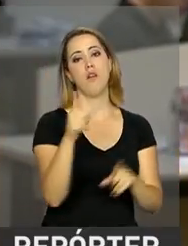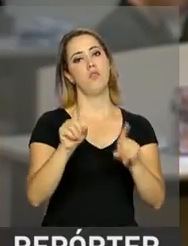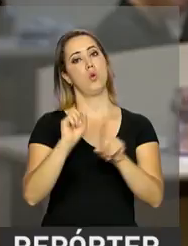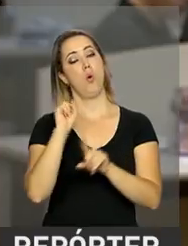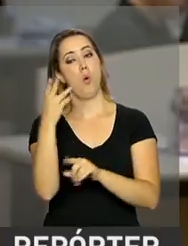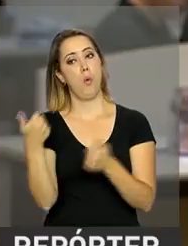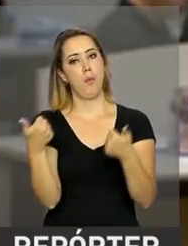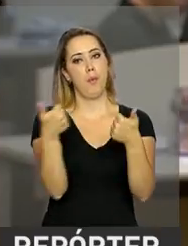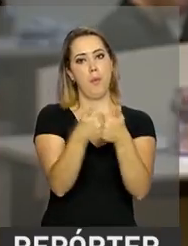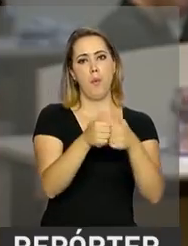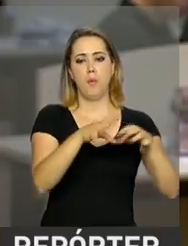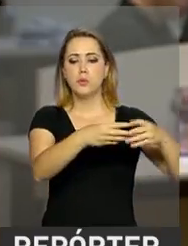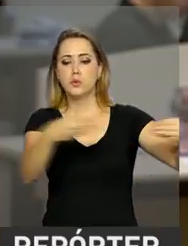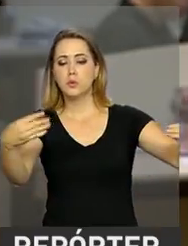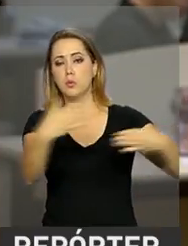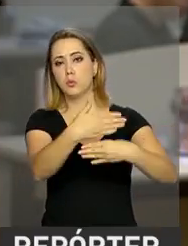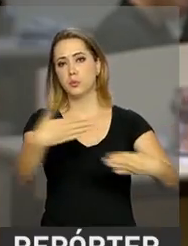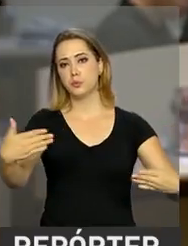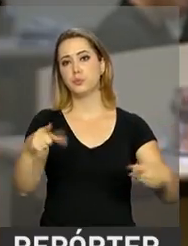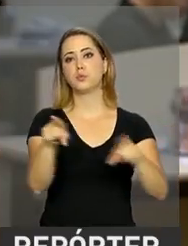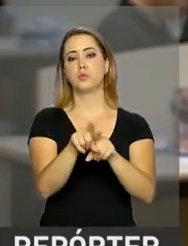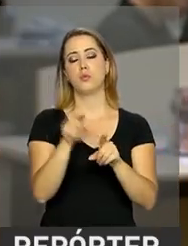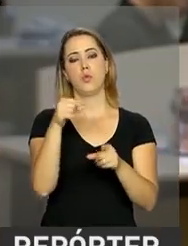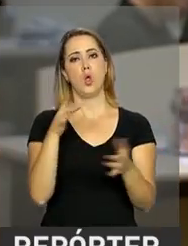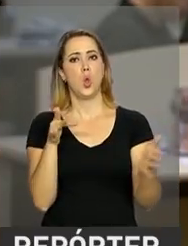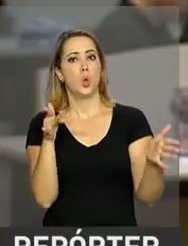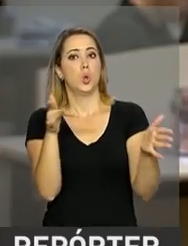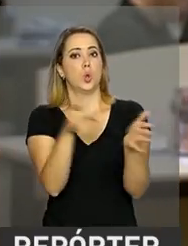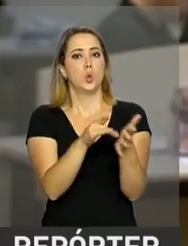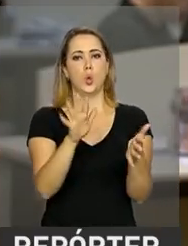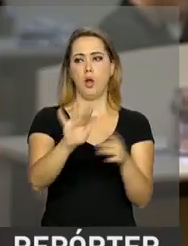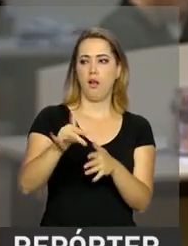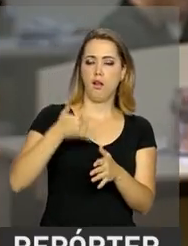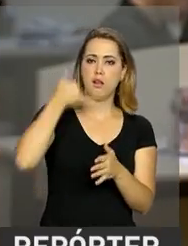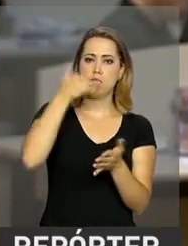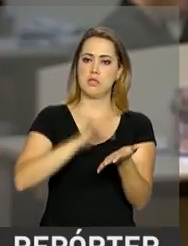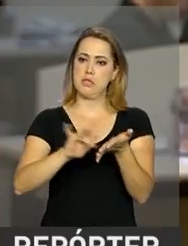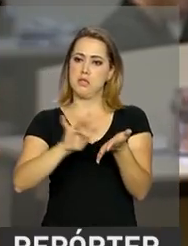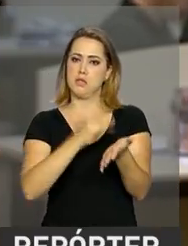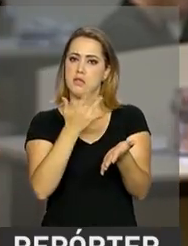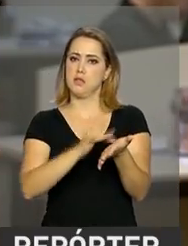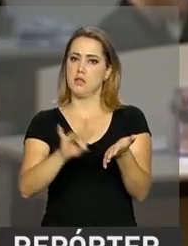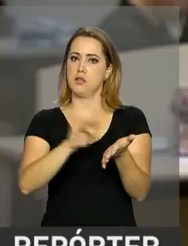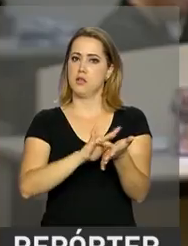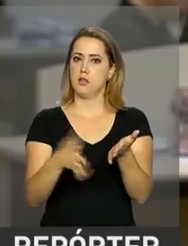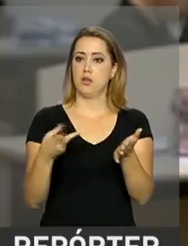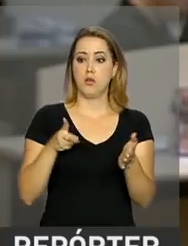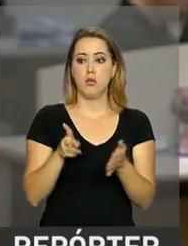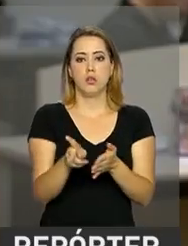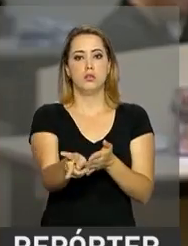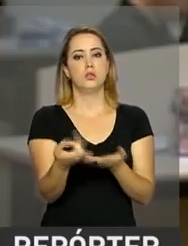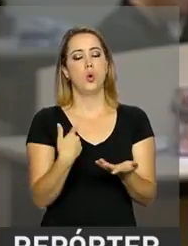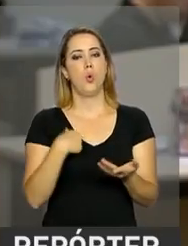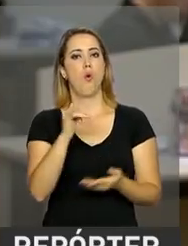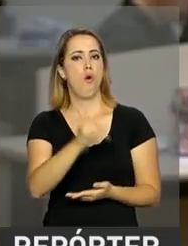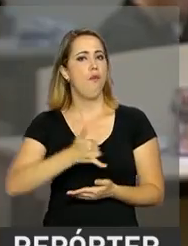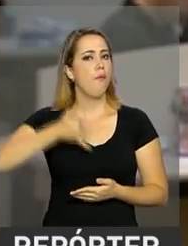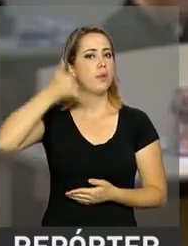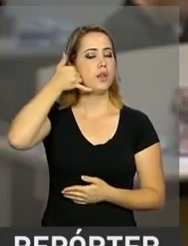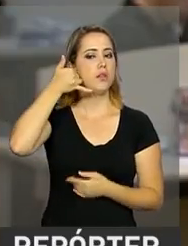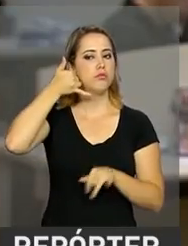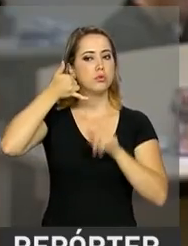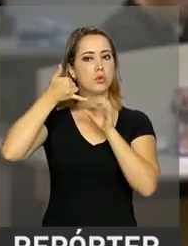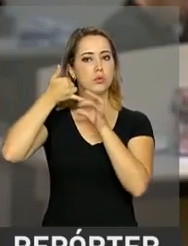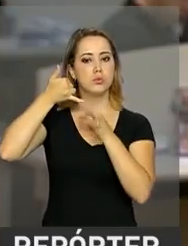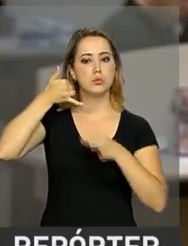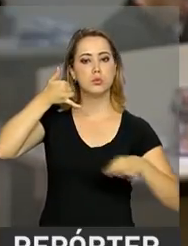cercas tocarem em objetos que conduzem eletricidade como celulares conectados a carregadores telefones fixos com fio